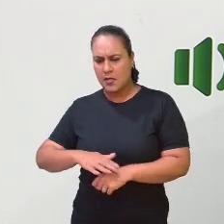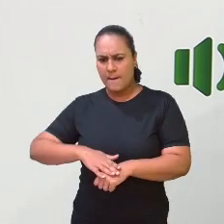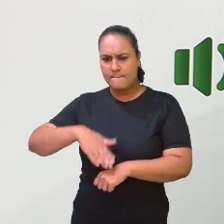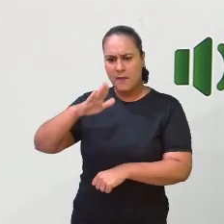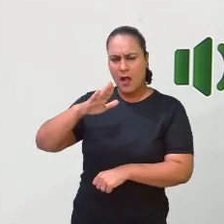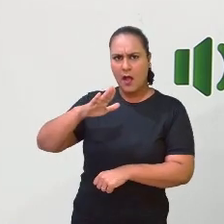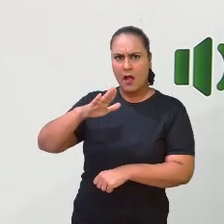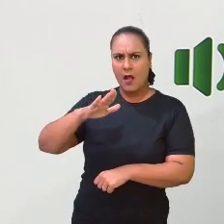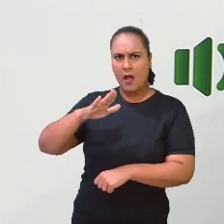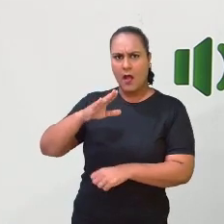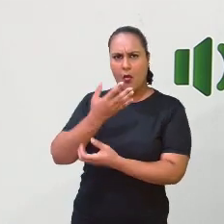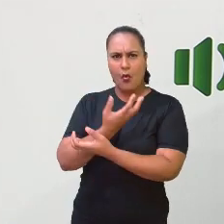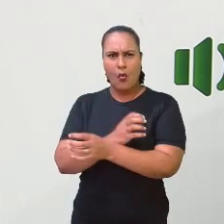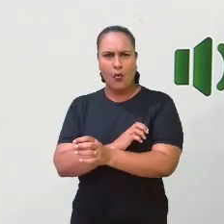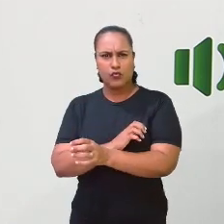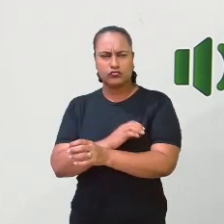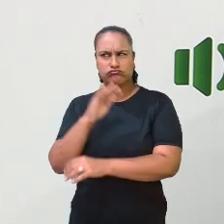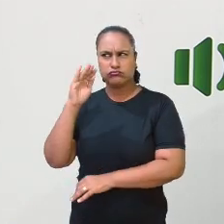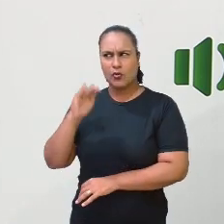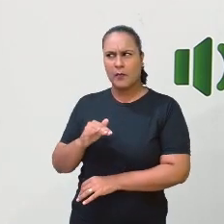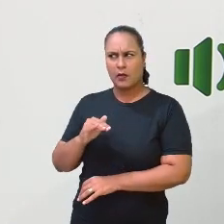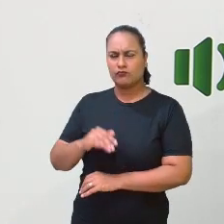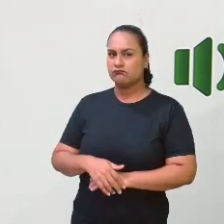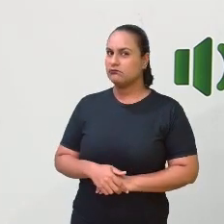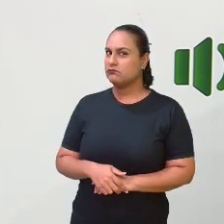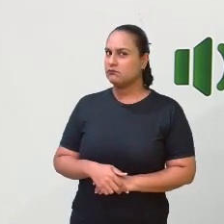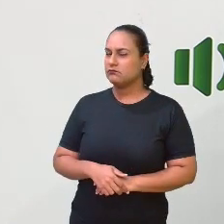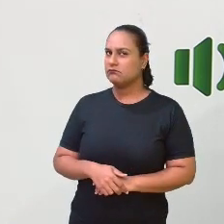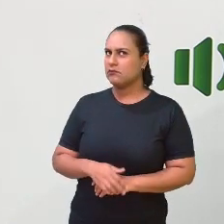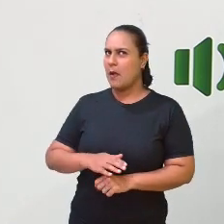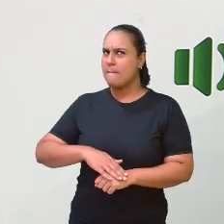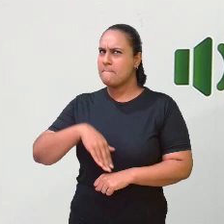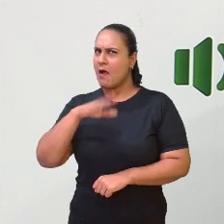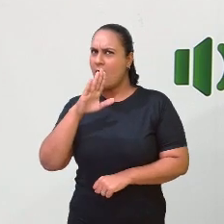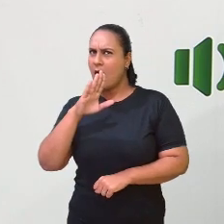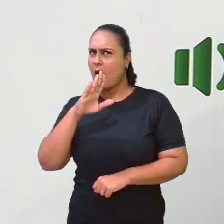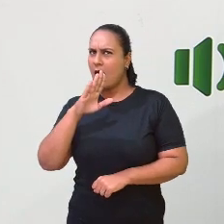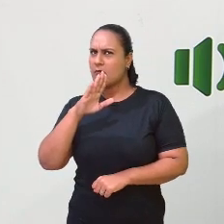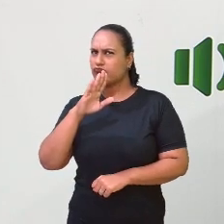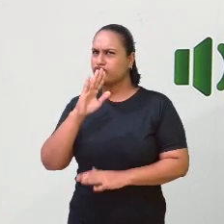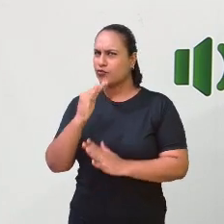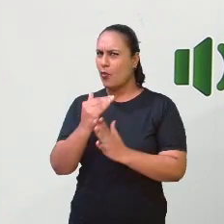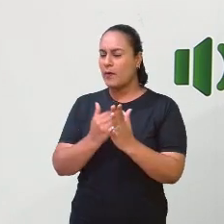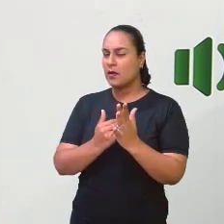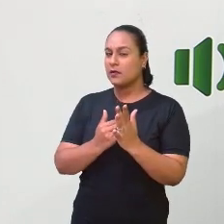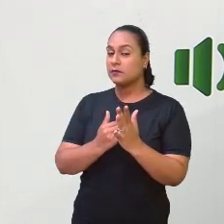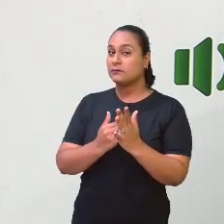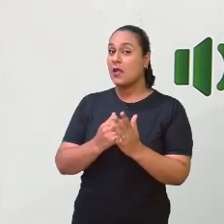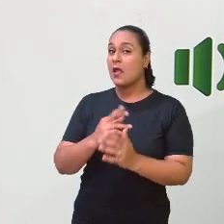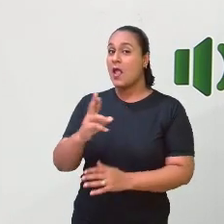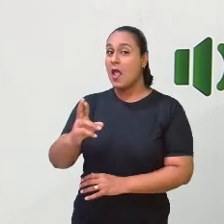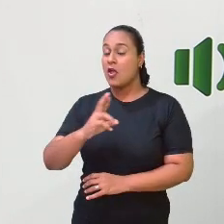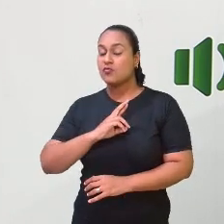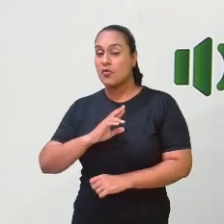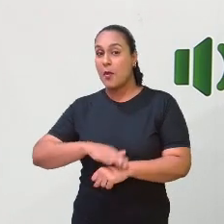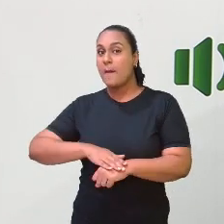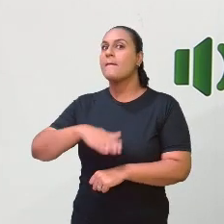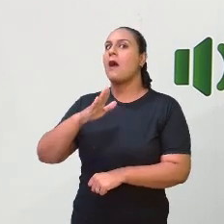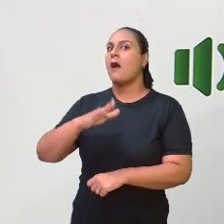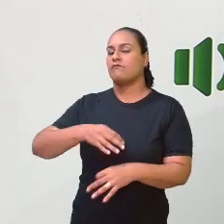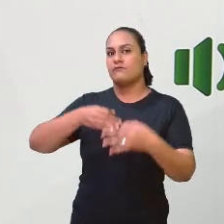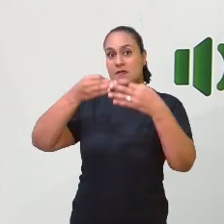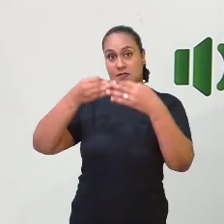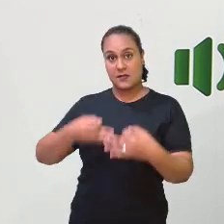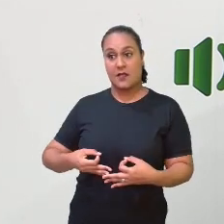menos ossos? Pensa um pouco, mais ou menos. Quem respondeu mais está